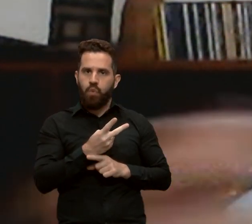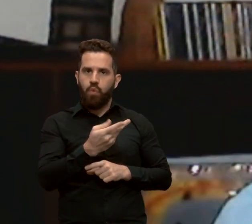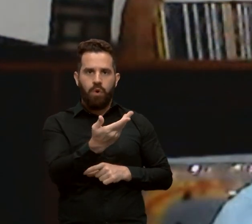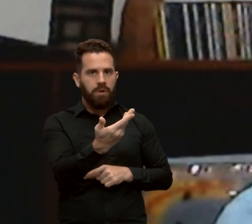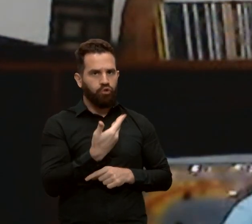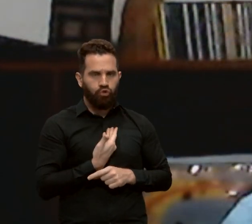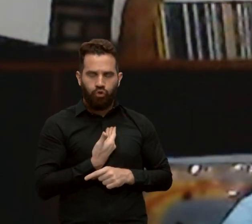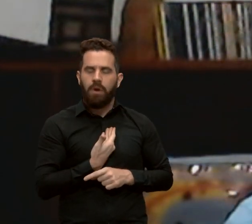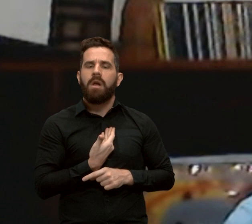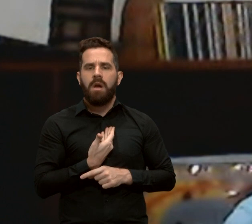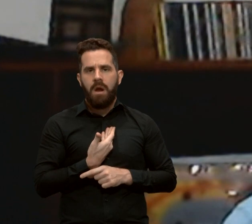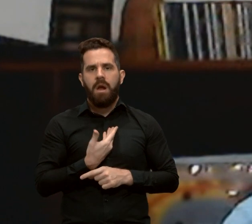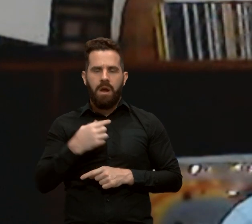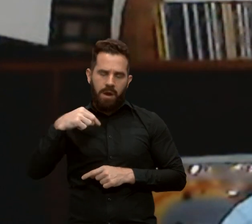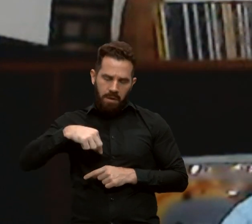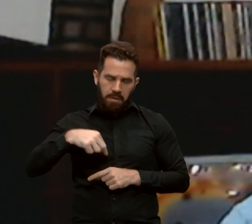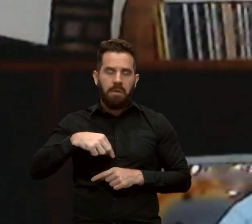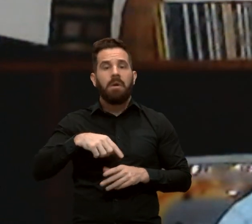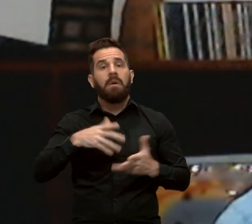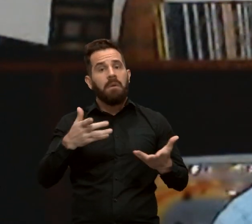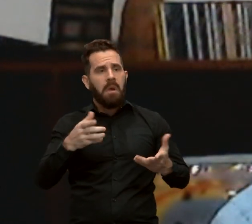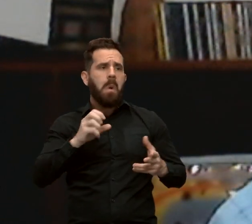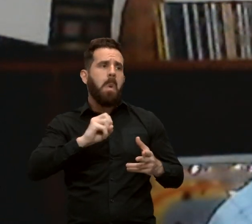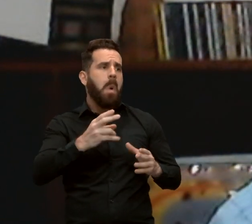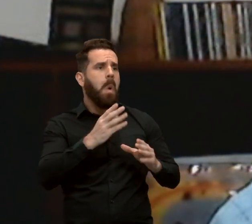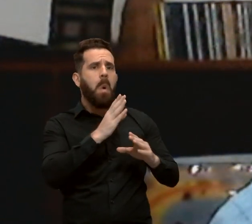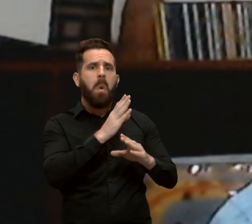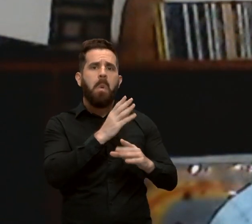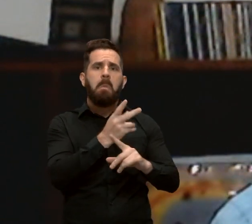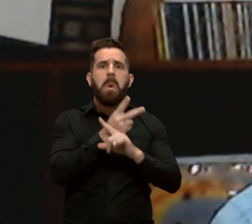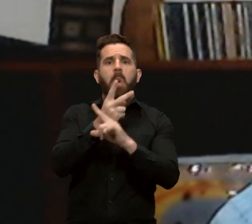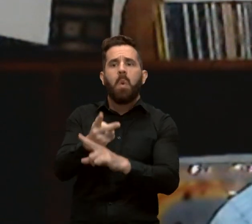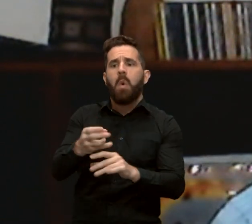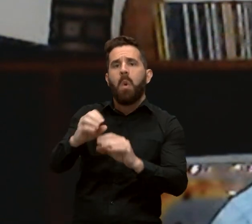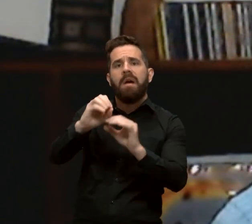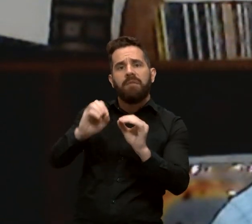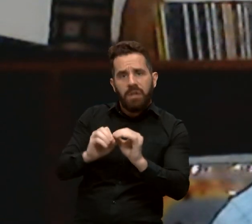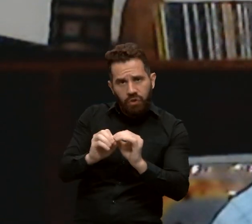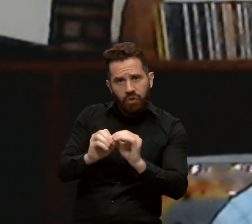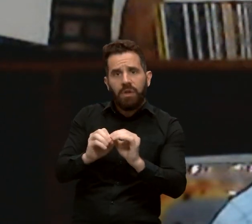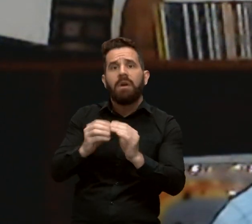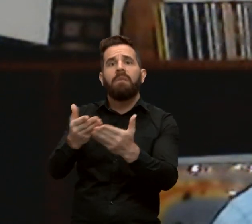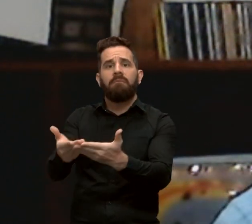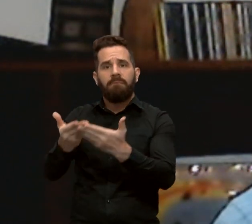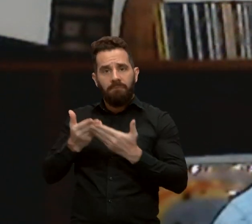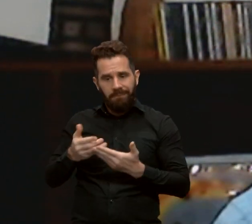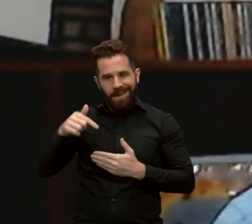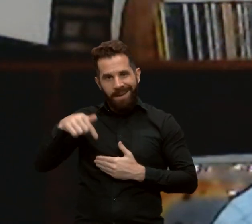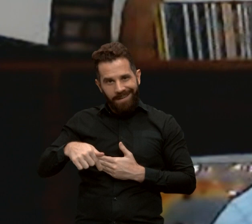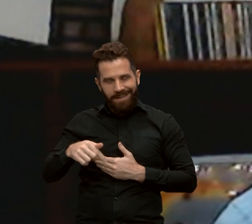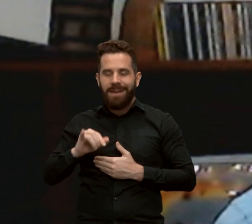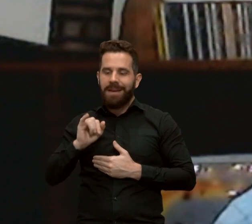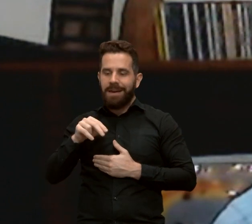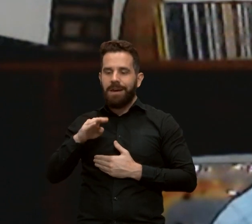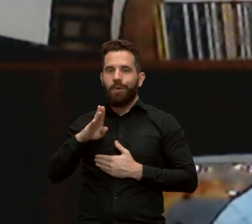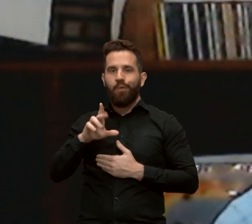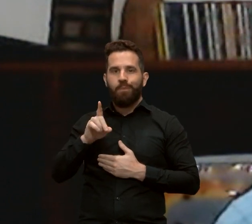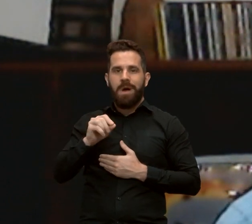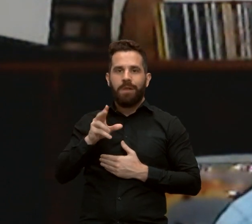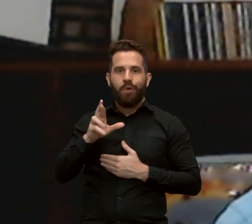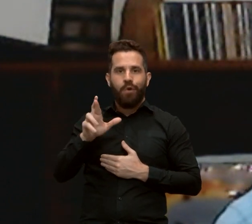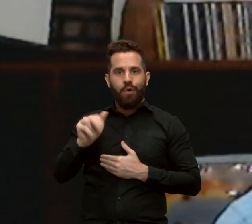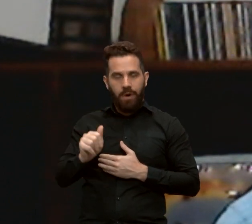universidade, e a universidade indica para a incubadora. O que a gente faz é uma avaliação desse grupo, para verificar se